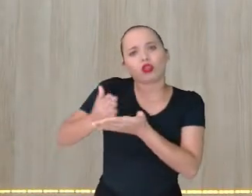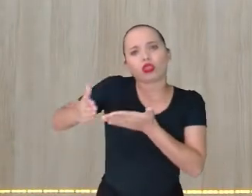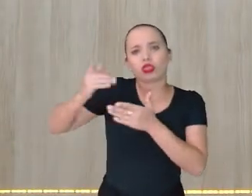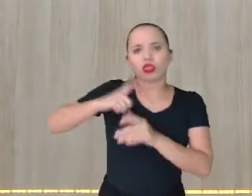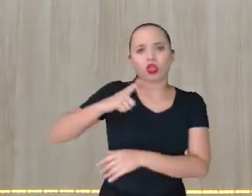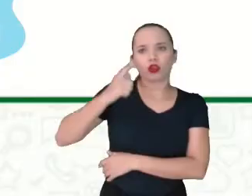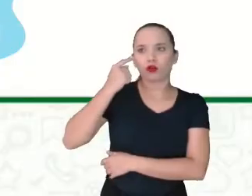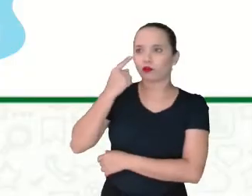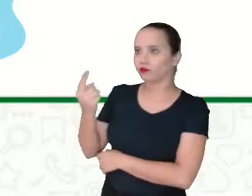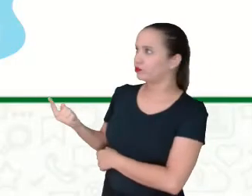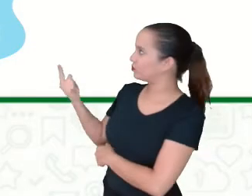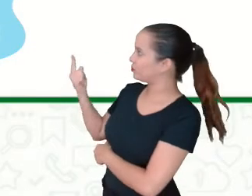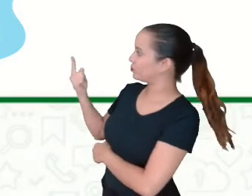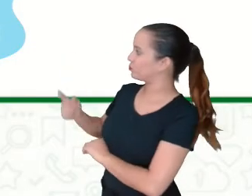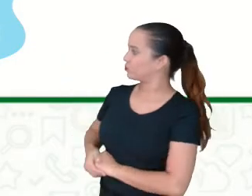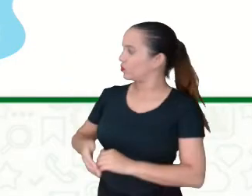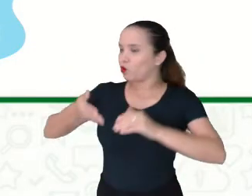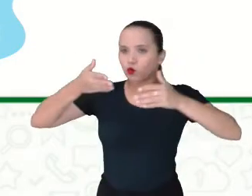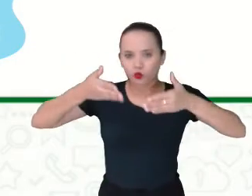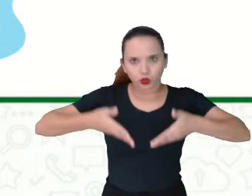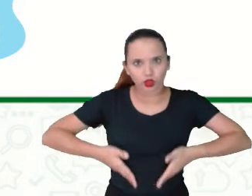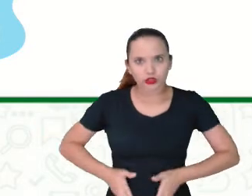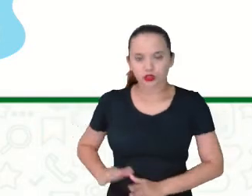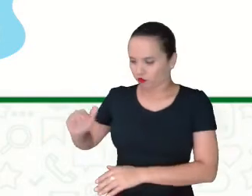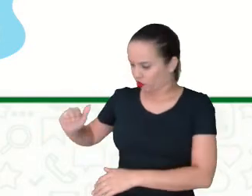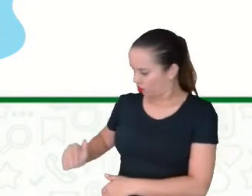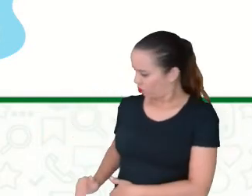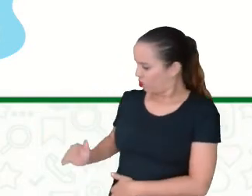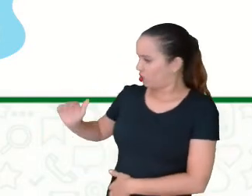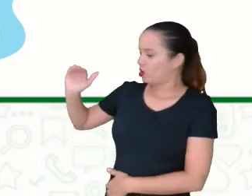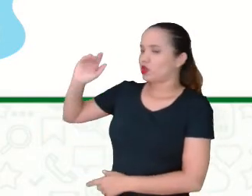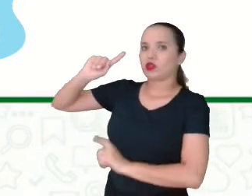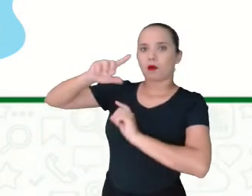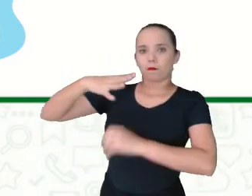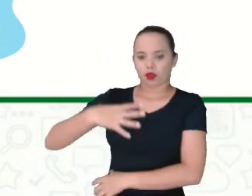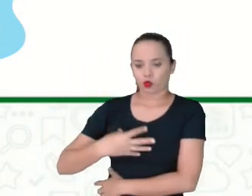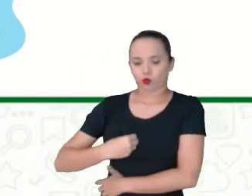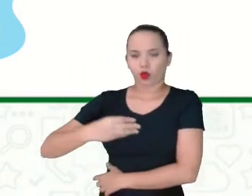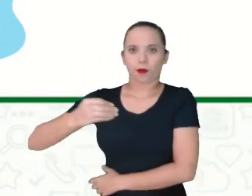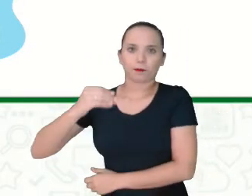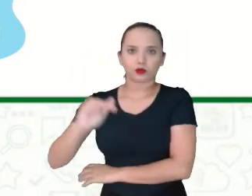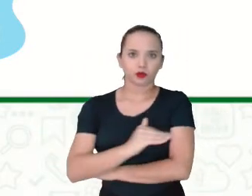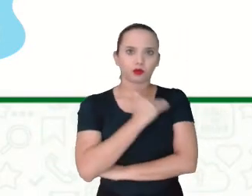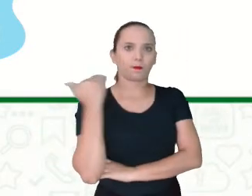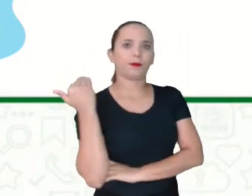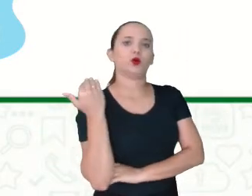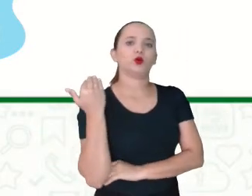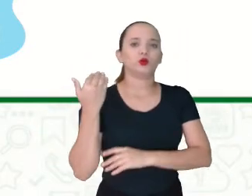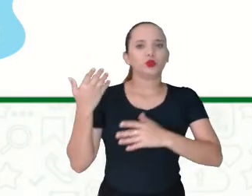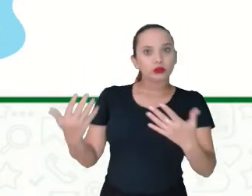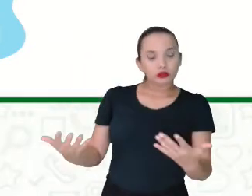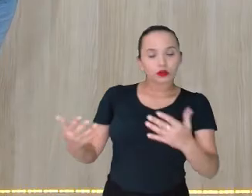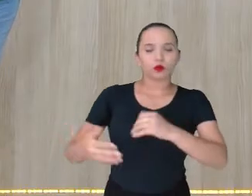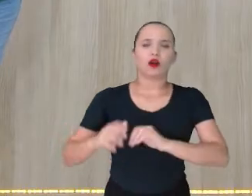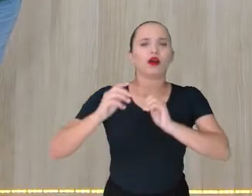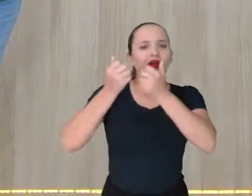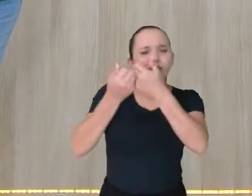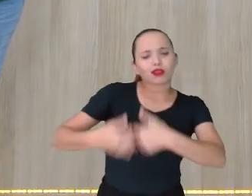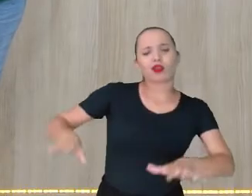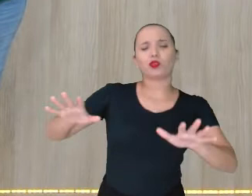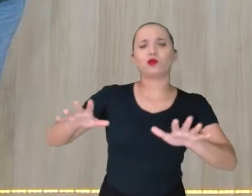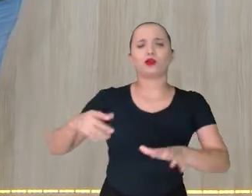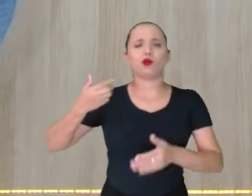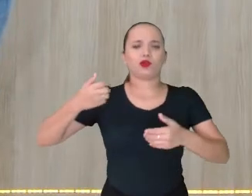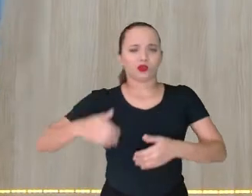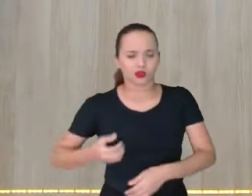ó. Nascimento, crescimento, reprodução e morte, né? Então, naturalmente, a gente nasce, a